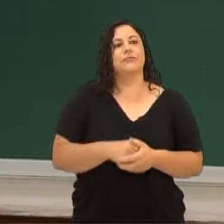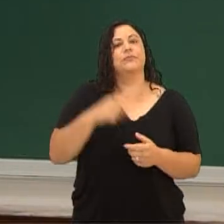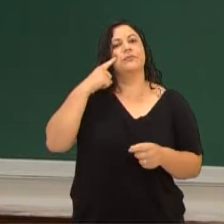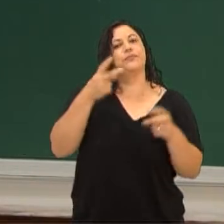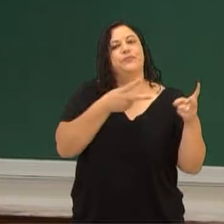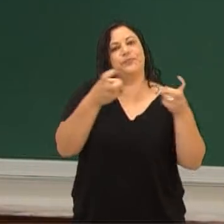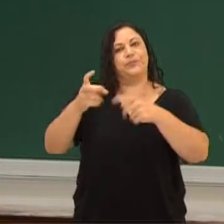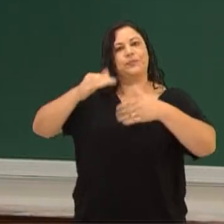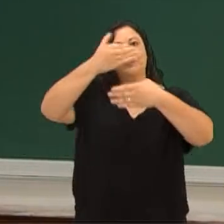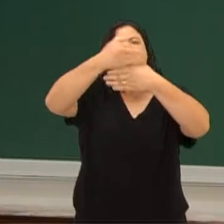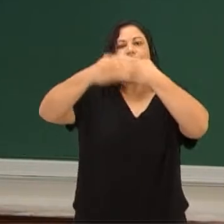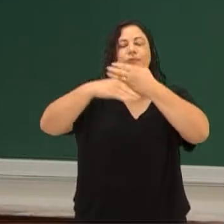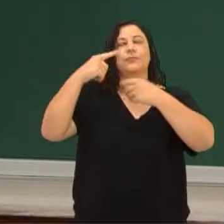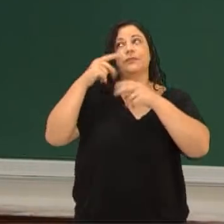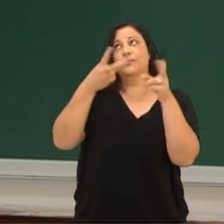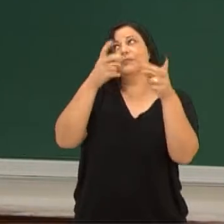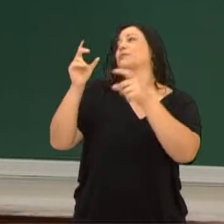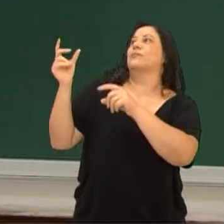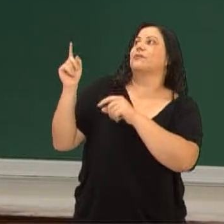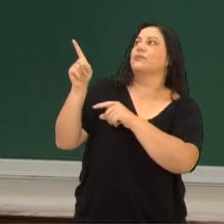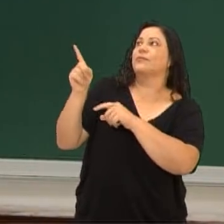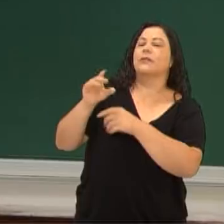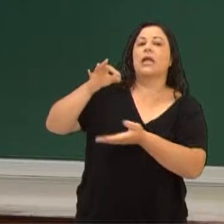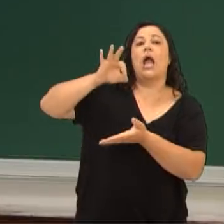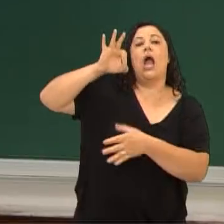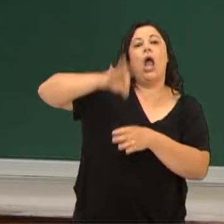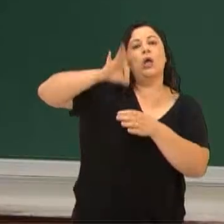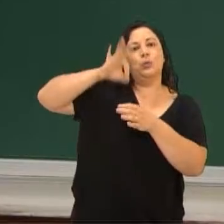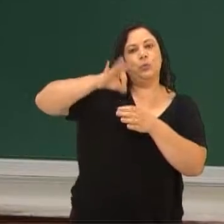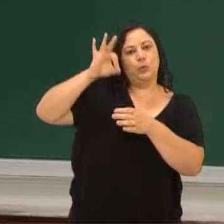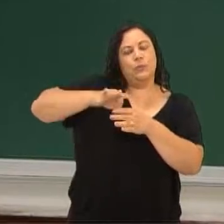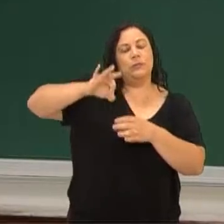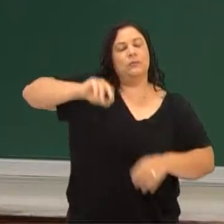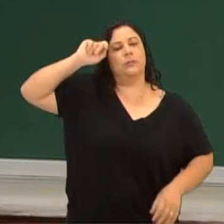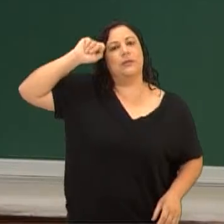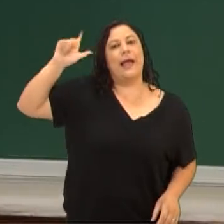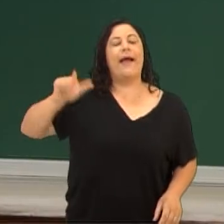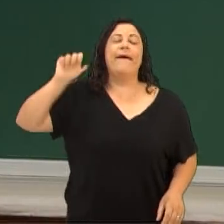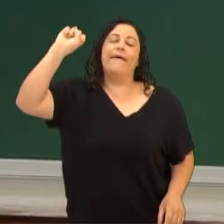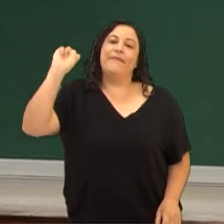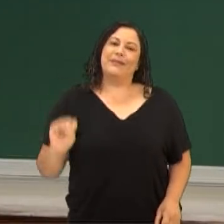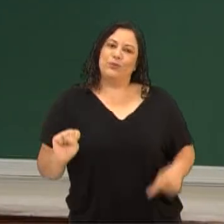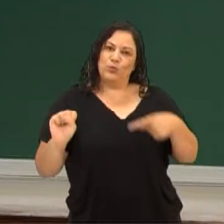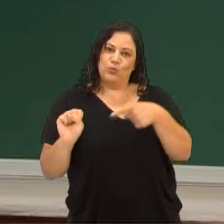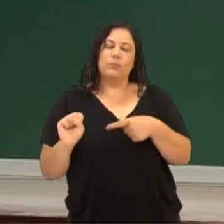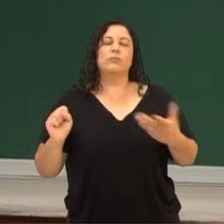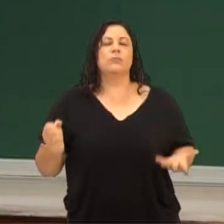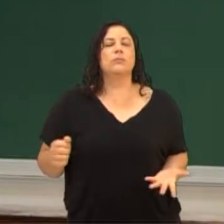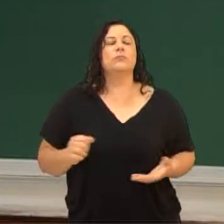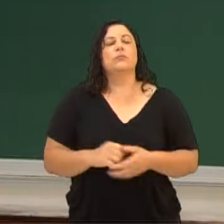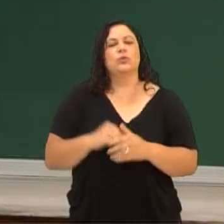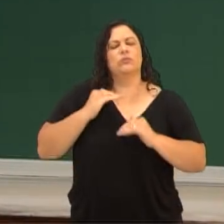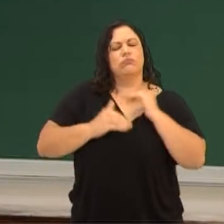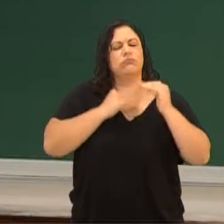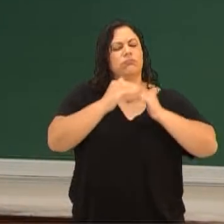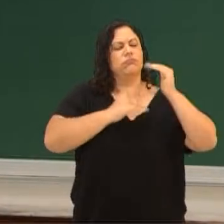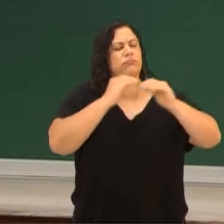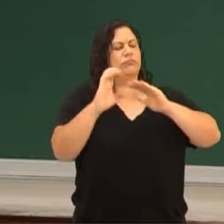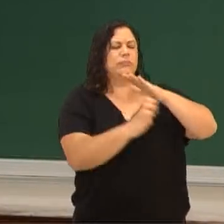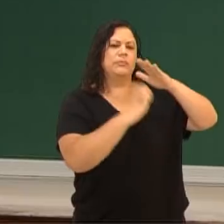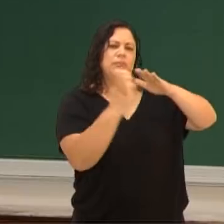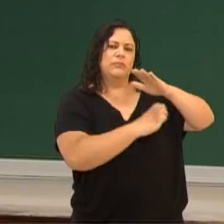foto do plantation, uma plantação de chá na África do Sul, que é um dos países mais desenvolvidos da África, né,